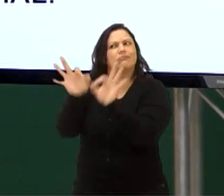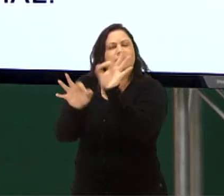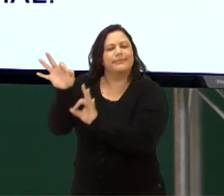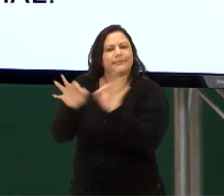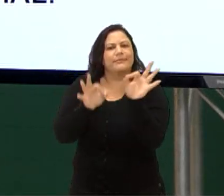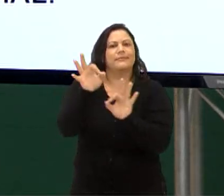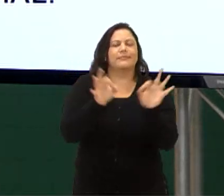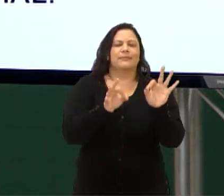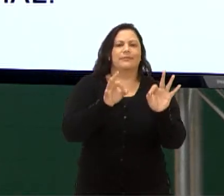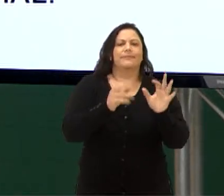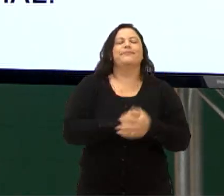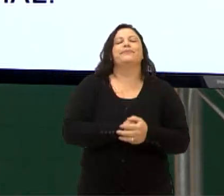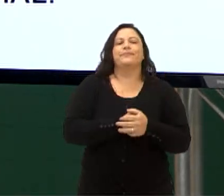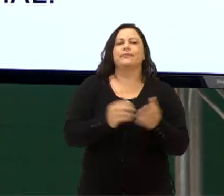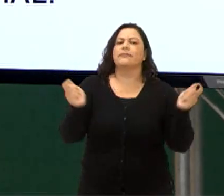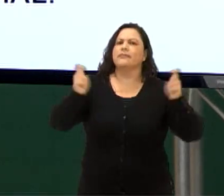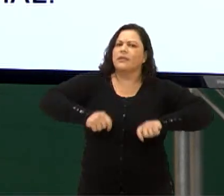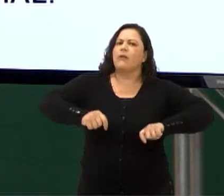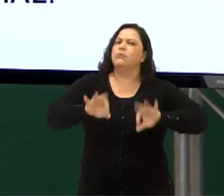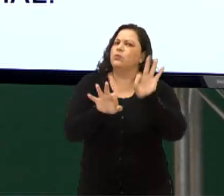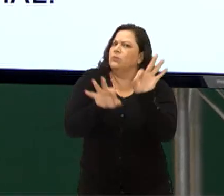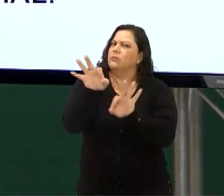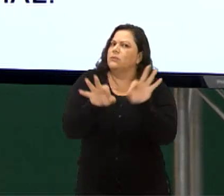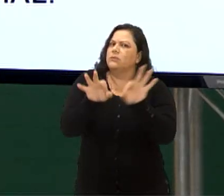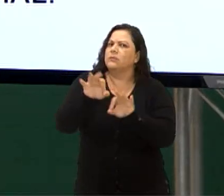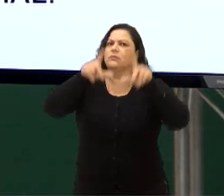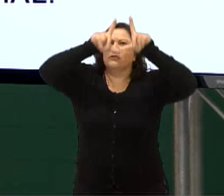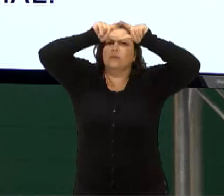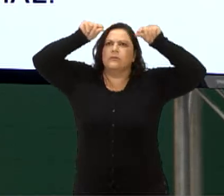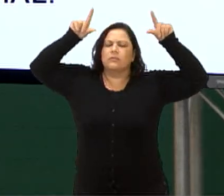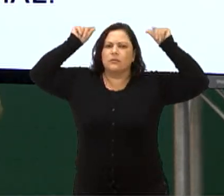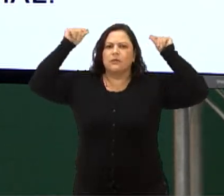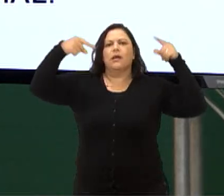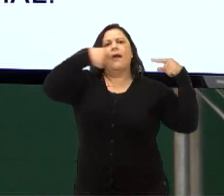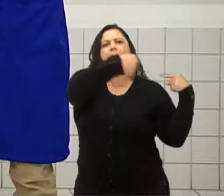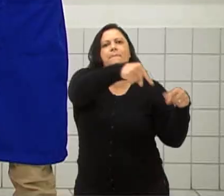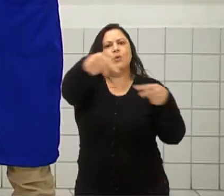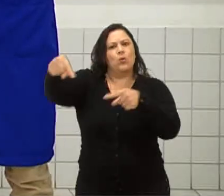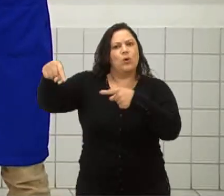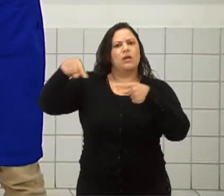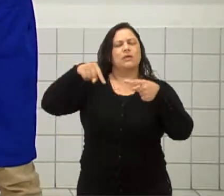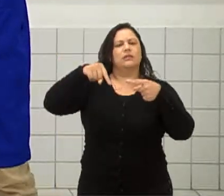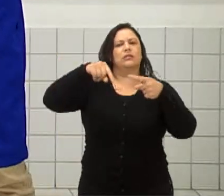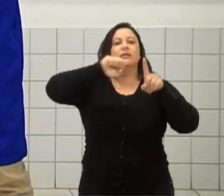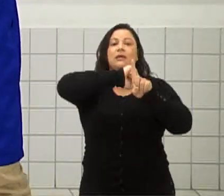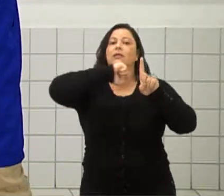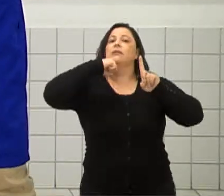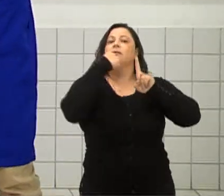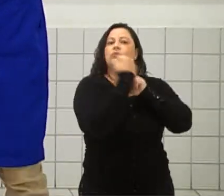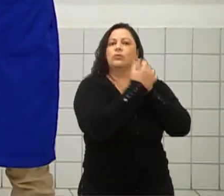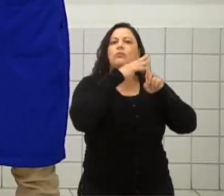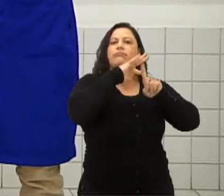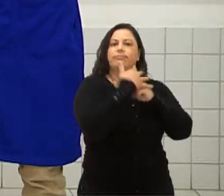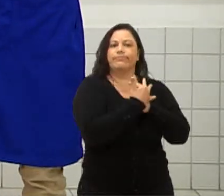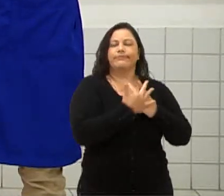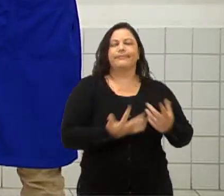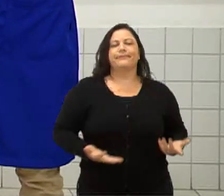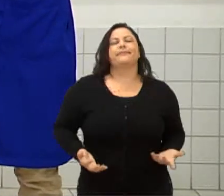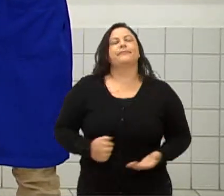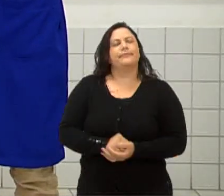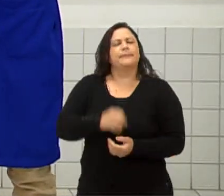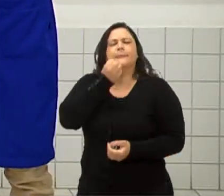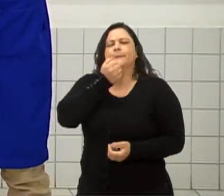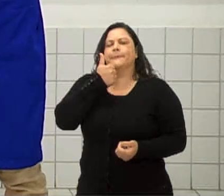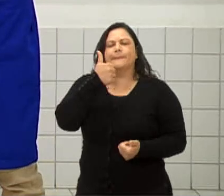agora Atenas precisa se reorganizar política e socialmente. Tá? Muito bacana, muito bacana. Aqui, ó, professor